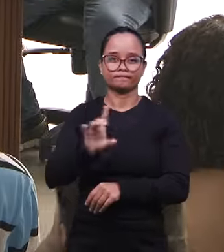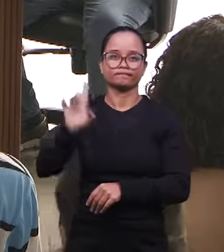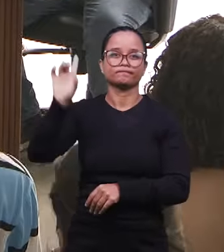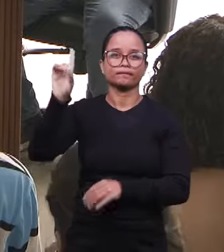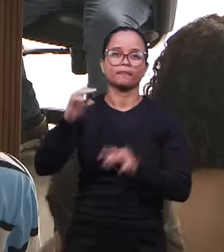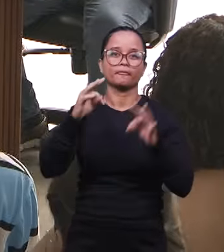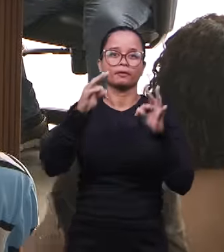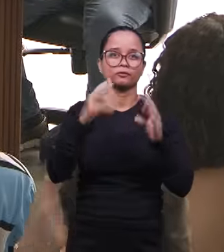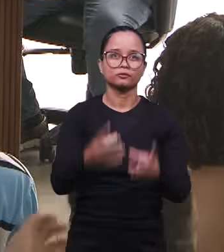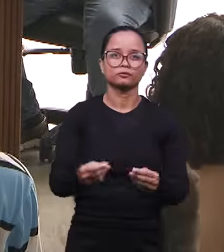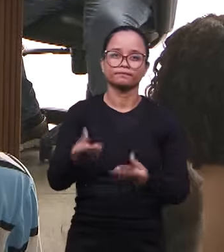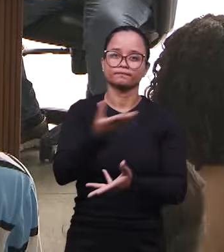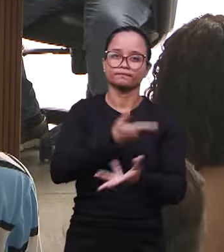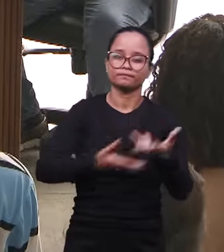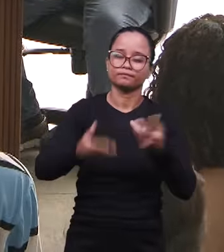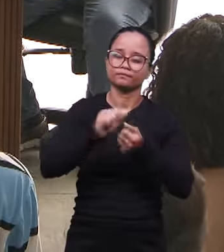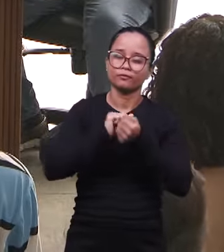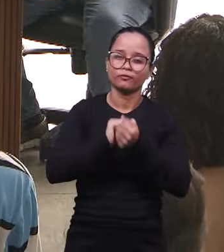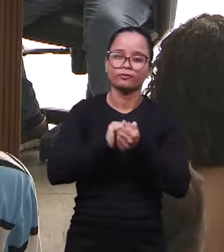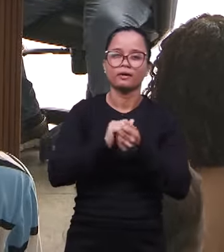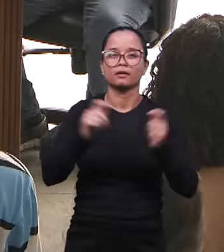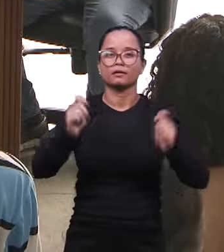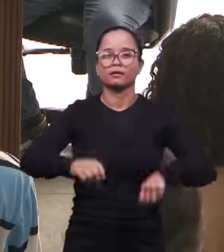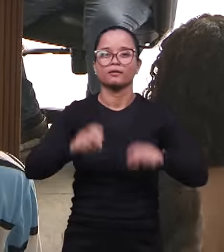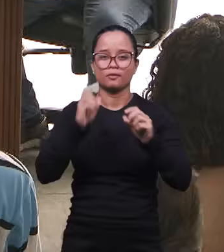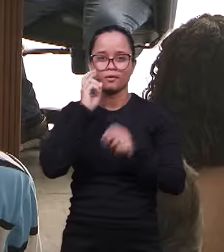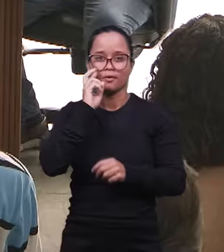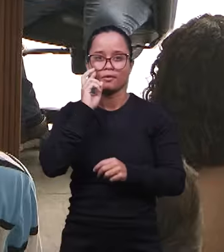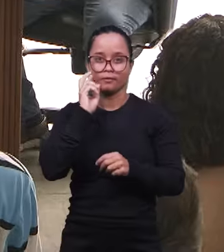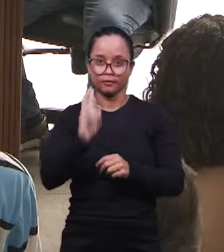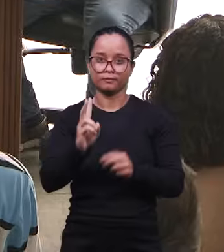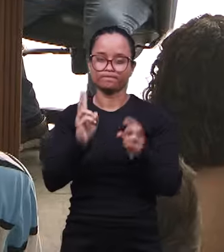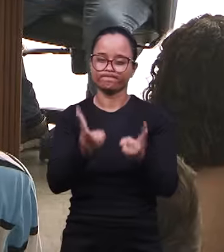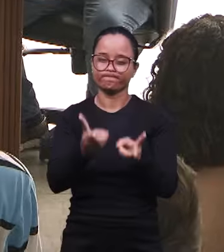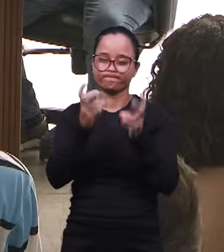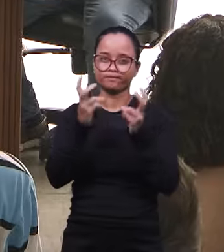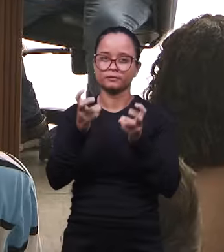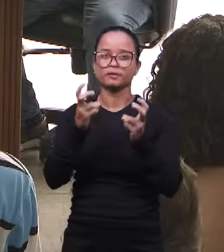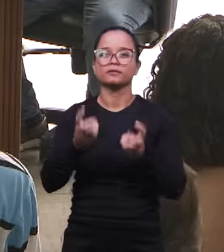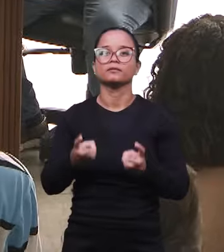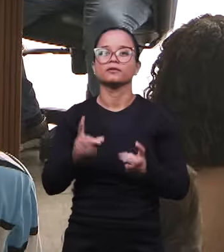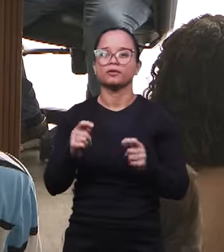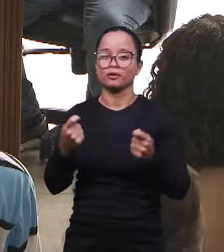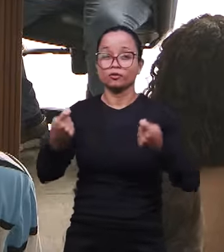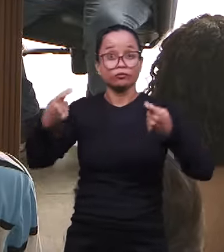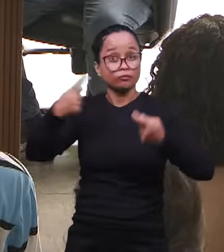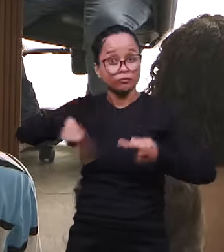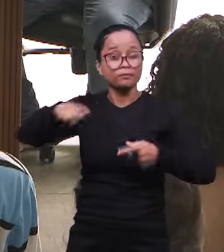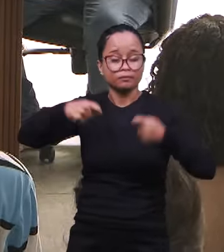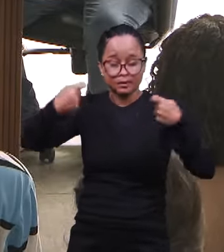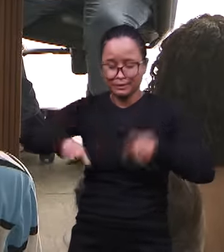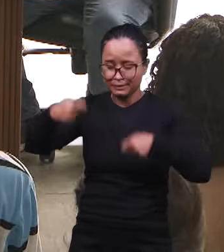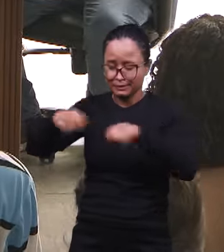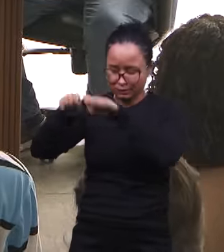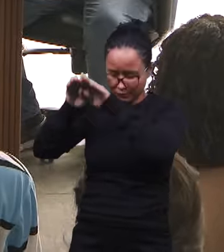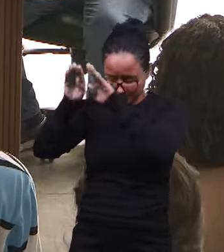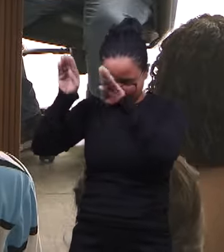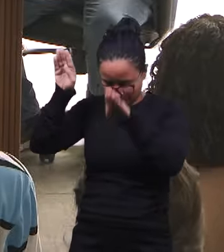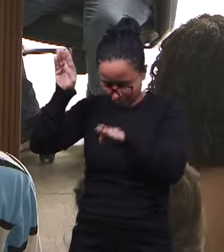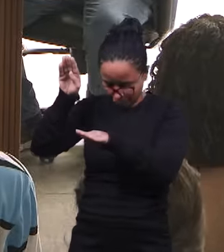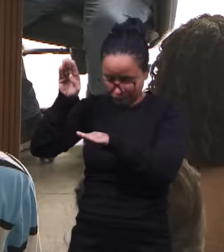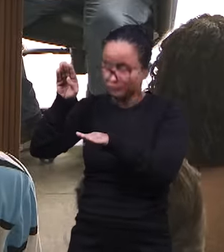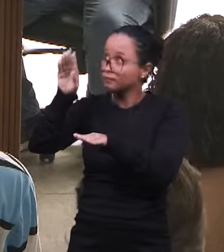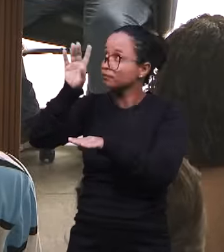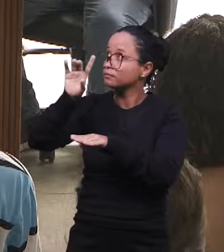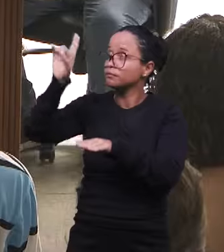ver, todos que participaram conosco puderam ver a necessidade de nos humilharmos diante de Deus, porque vimos